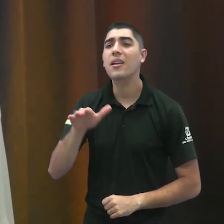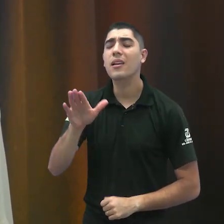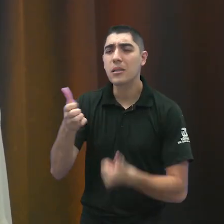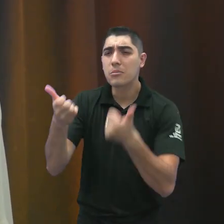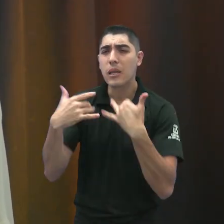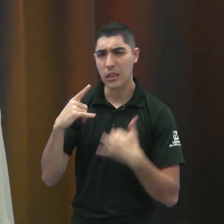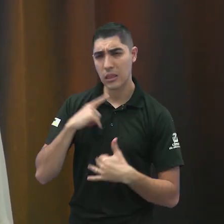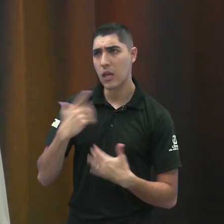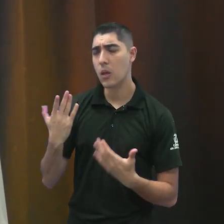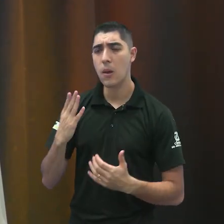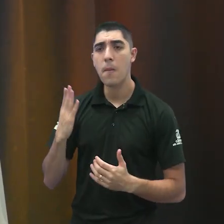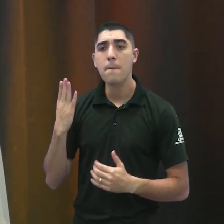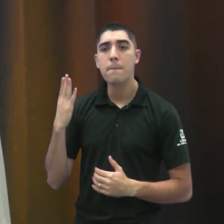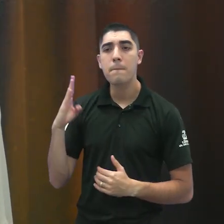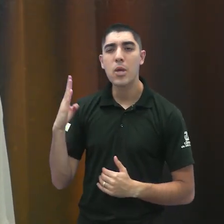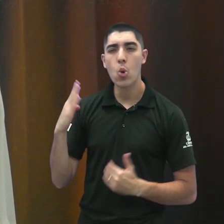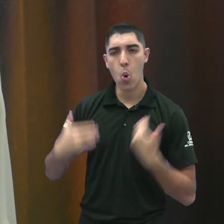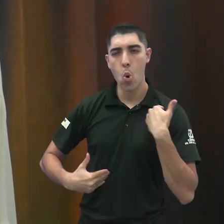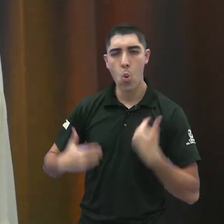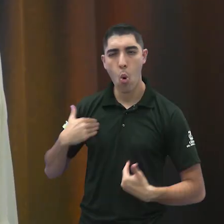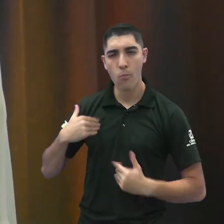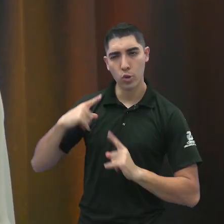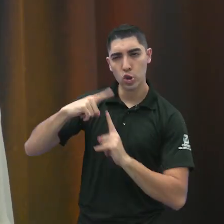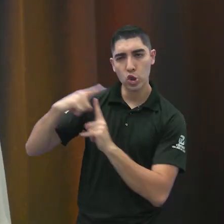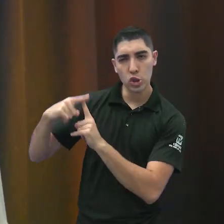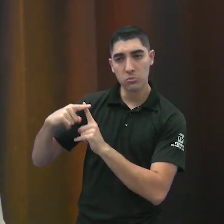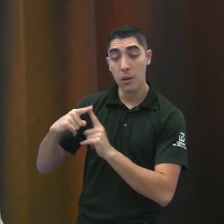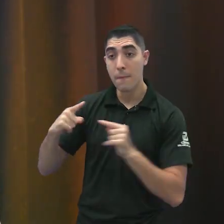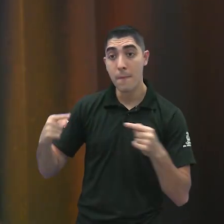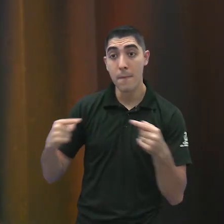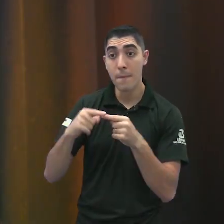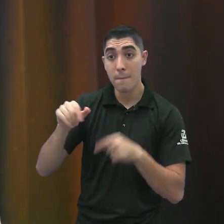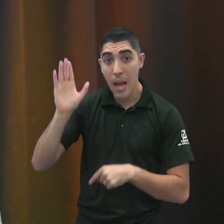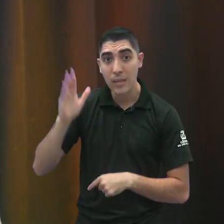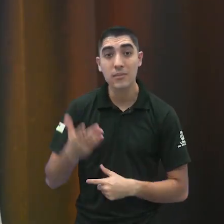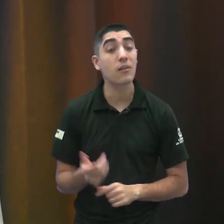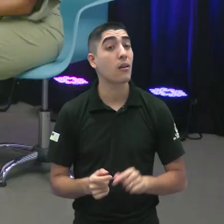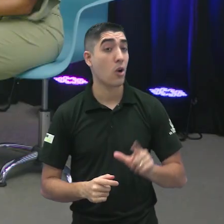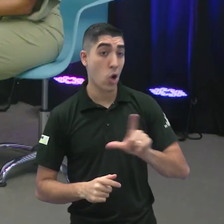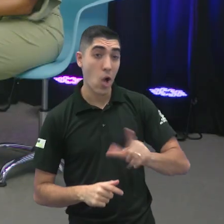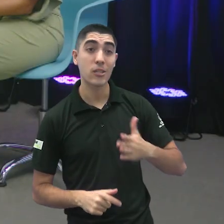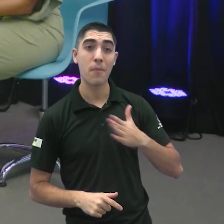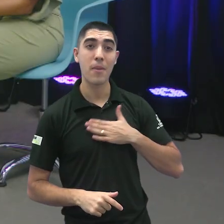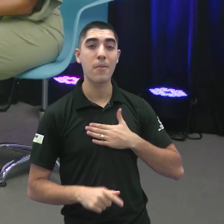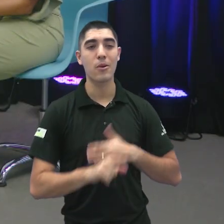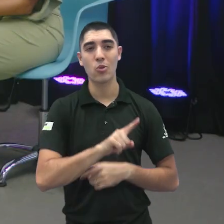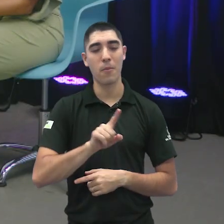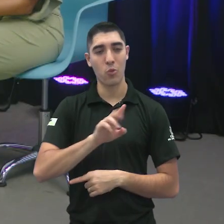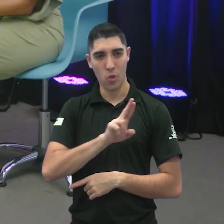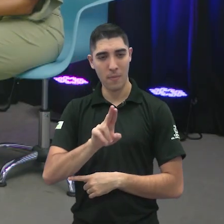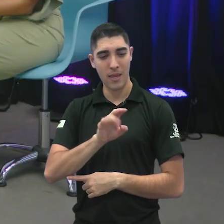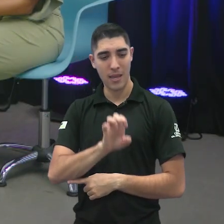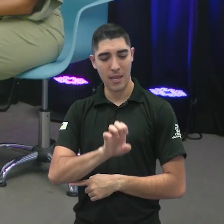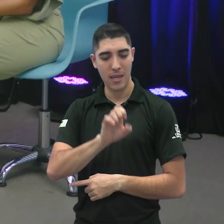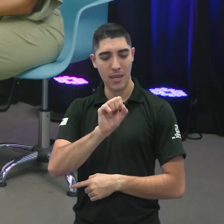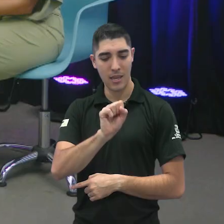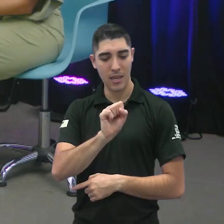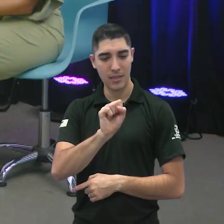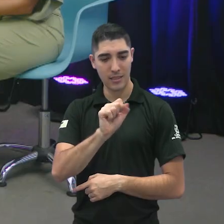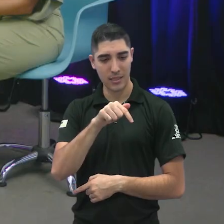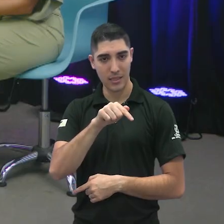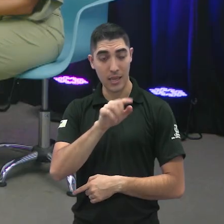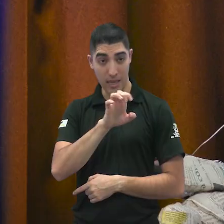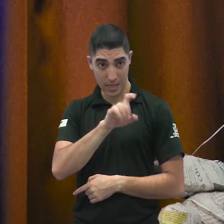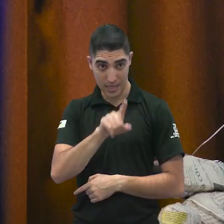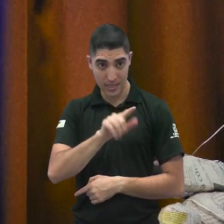mim, existe um biotipo que melhor se conecta e expressa a sua arte? Com certeza o meu, que é o esquizo oral.